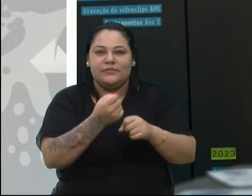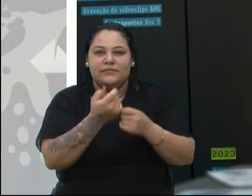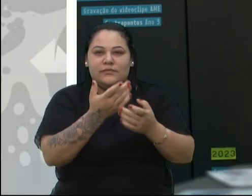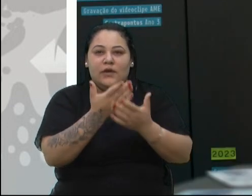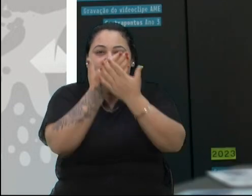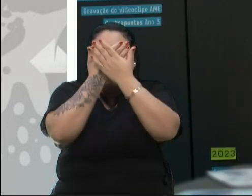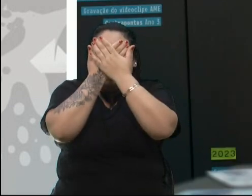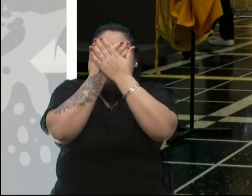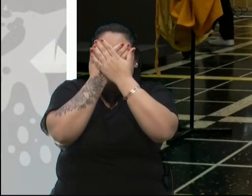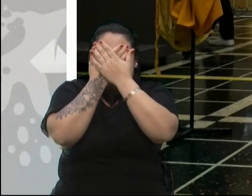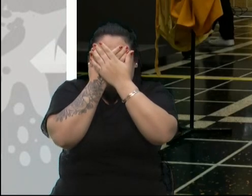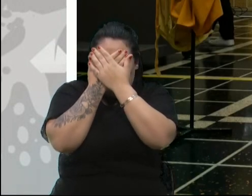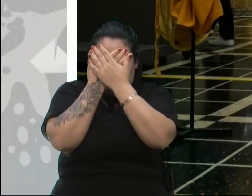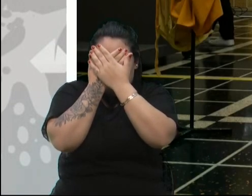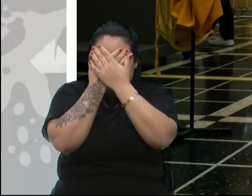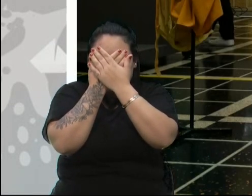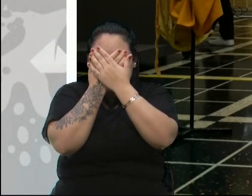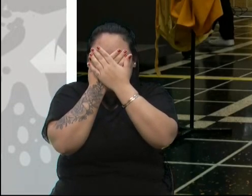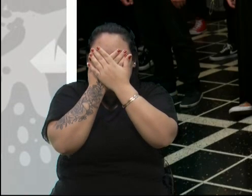uma referência mesmo.